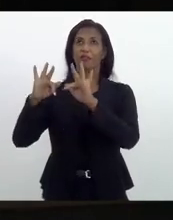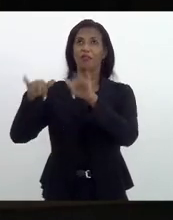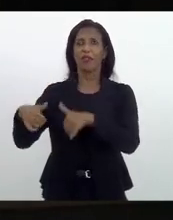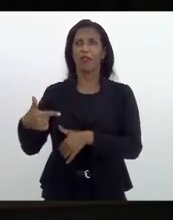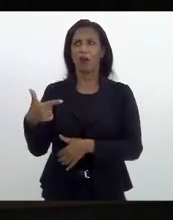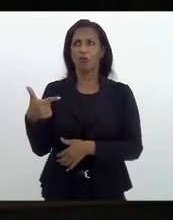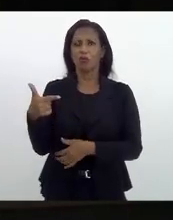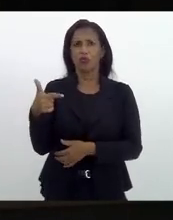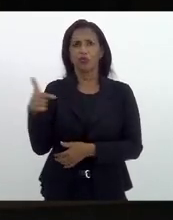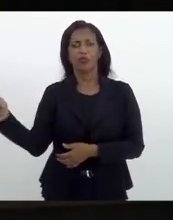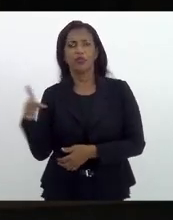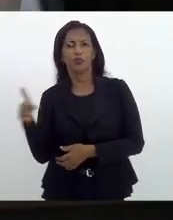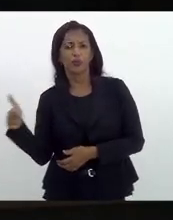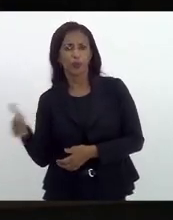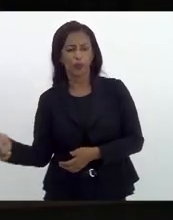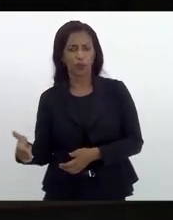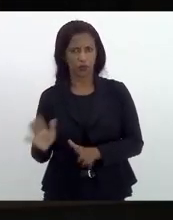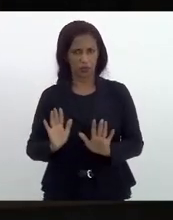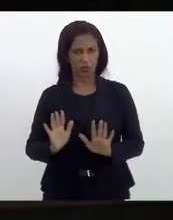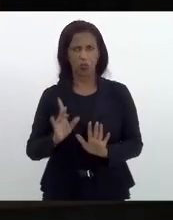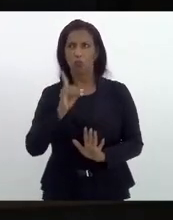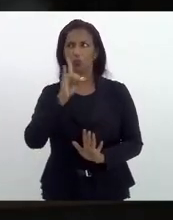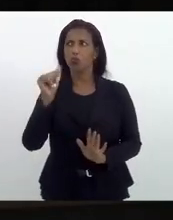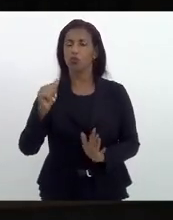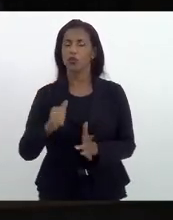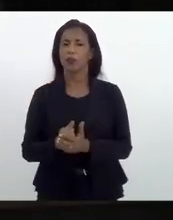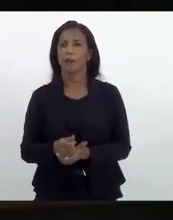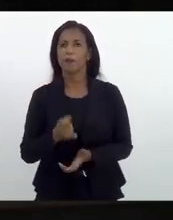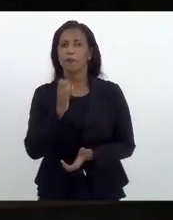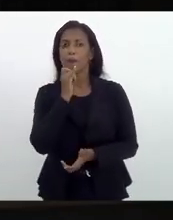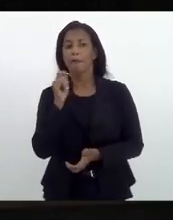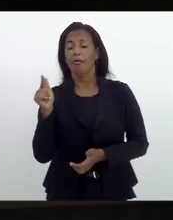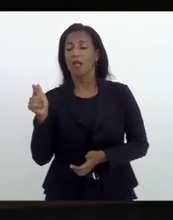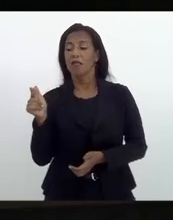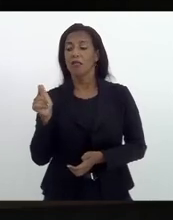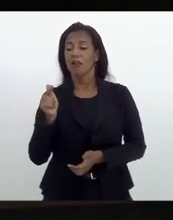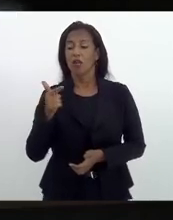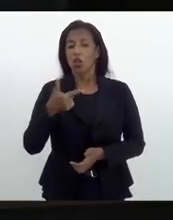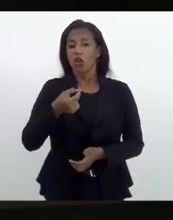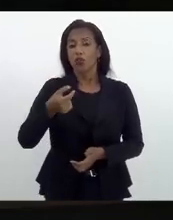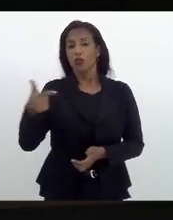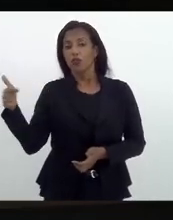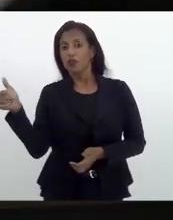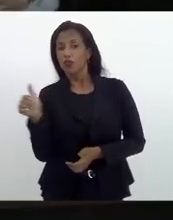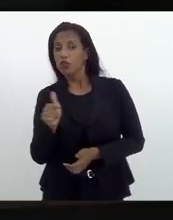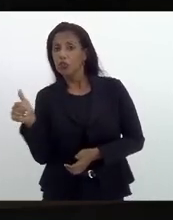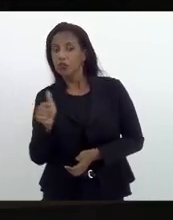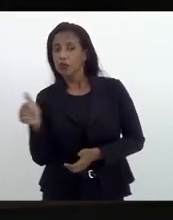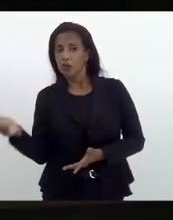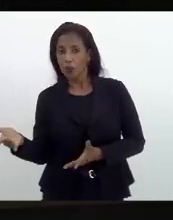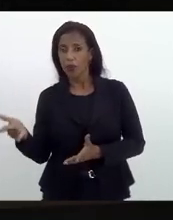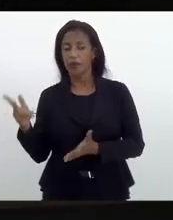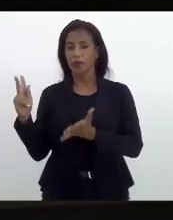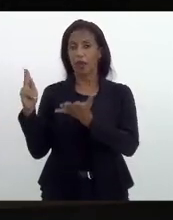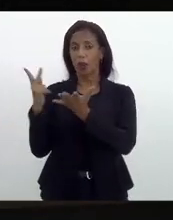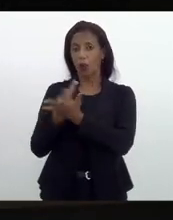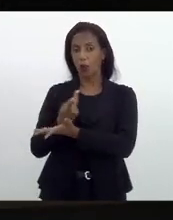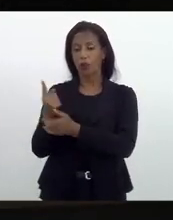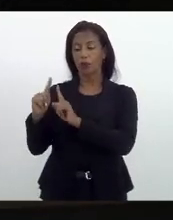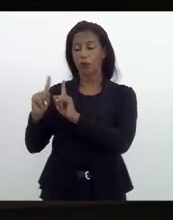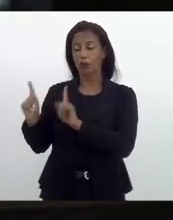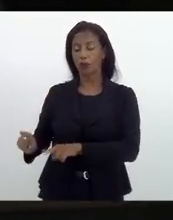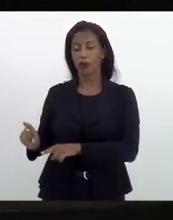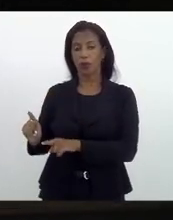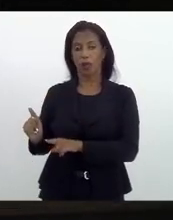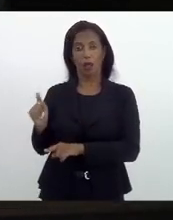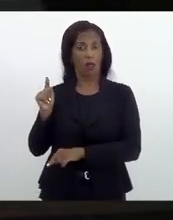2022, vamos usar uma data, esse 2022 e for feito por um servidor